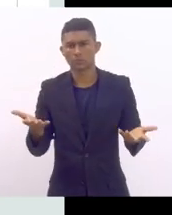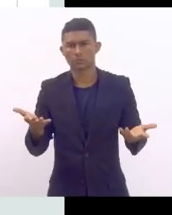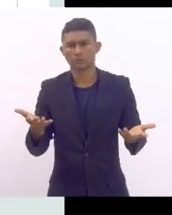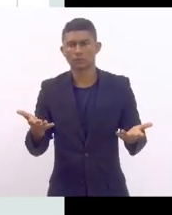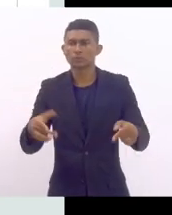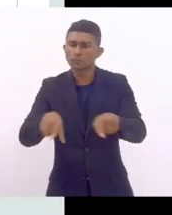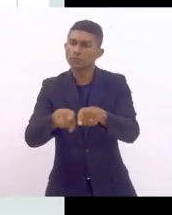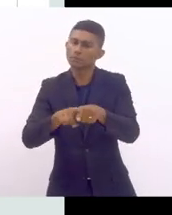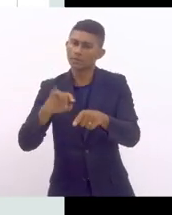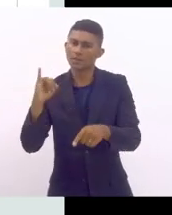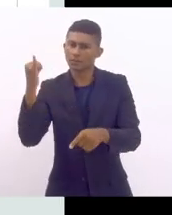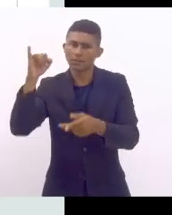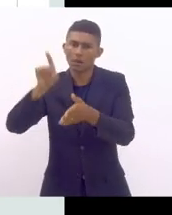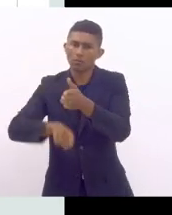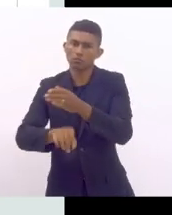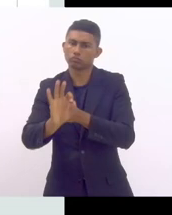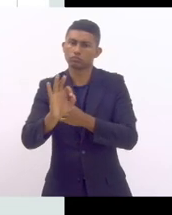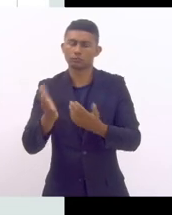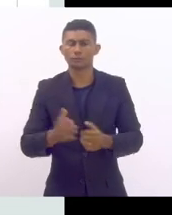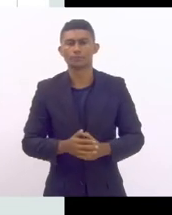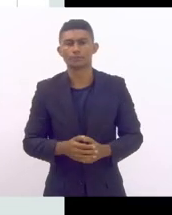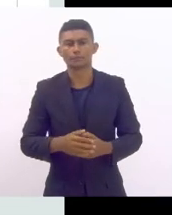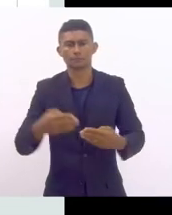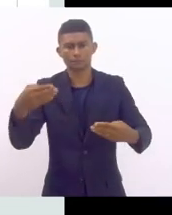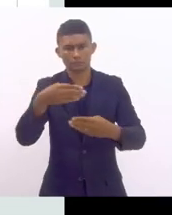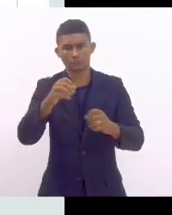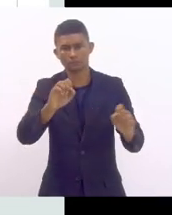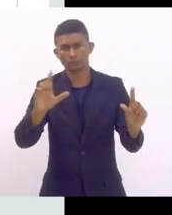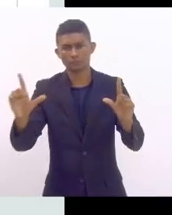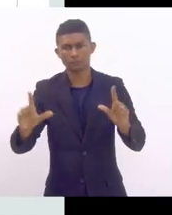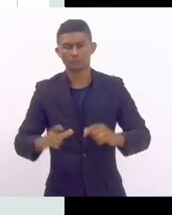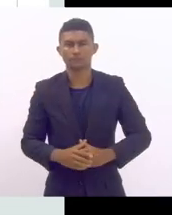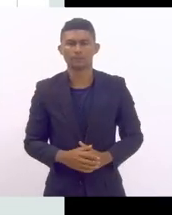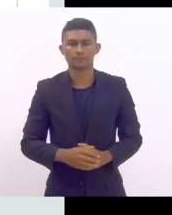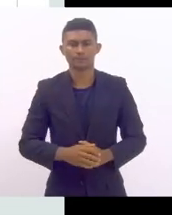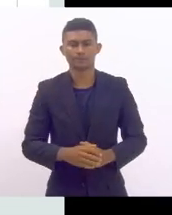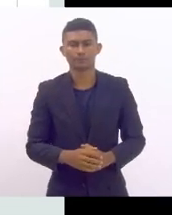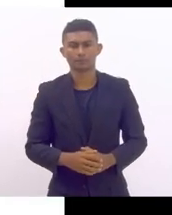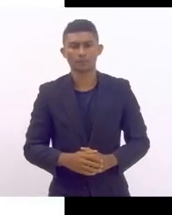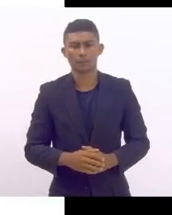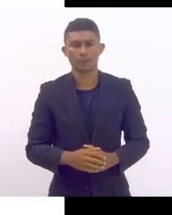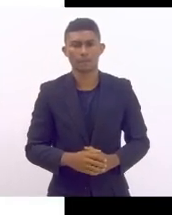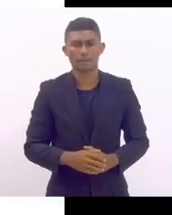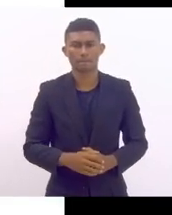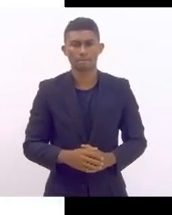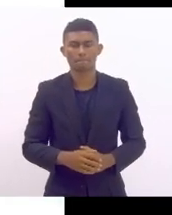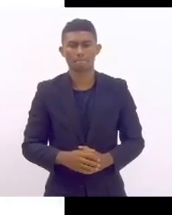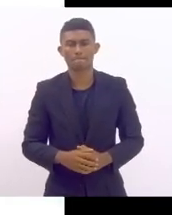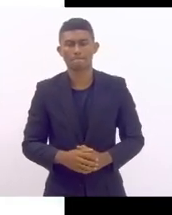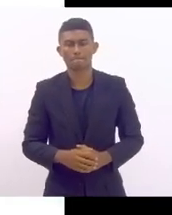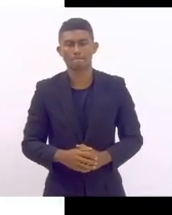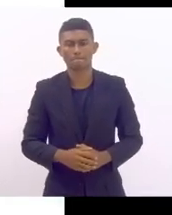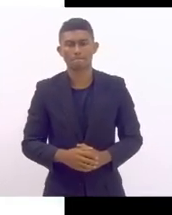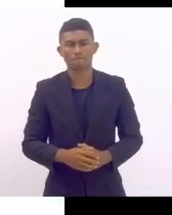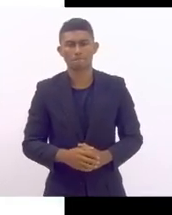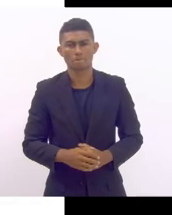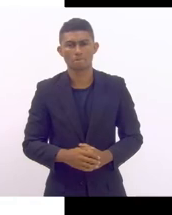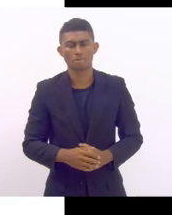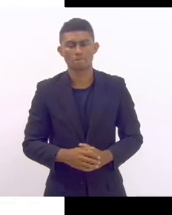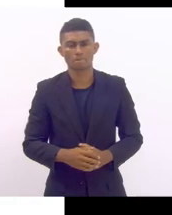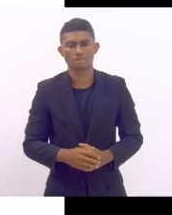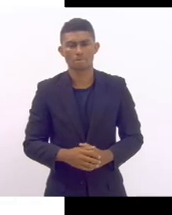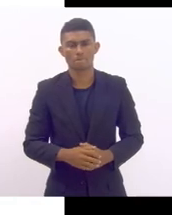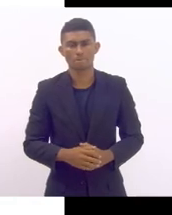naturalmente a inflação números absolutos próximo o Fernanda por gentileza o próximo a